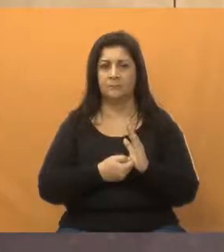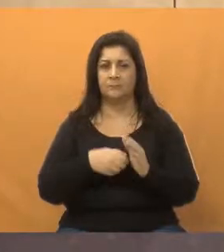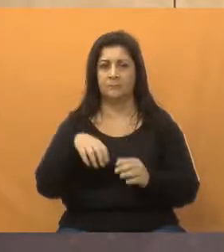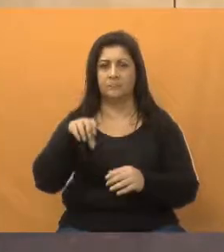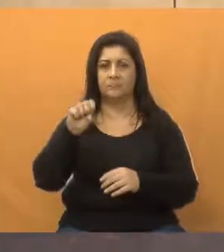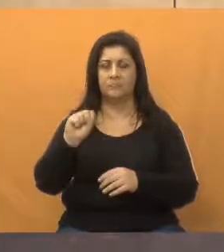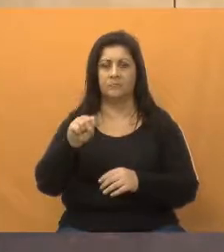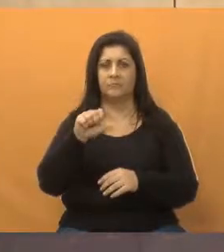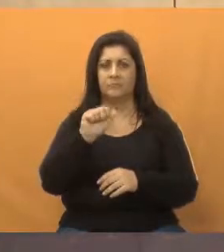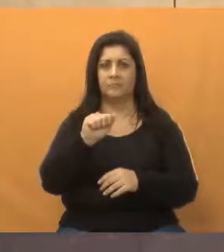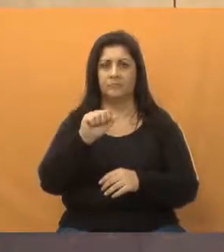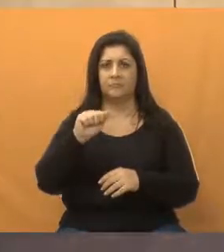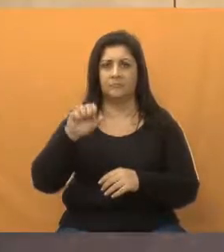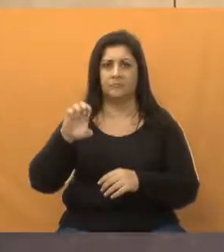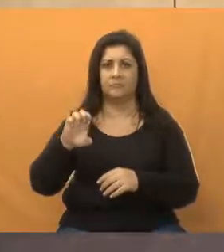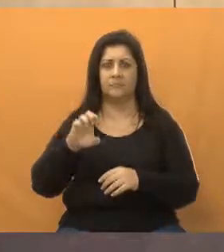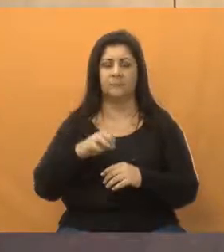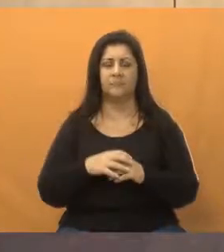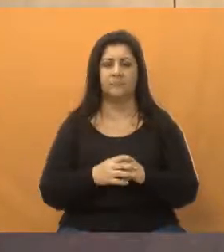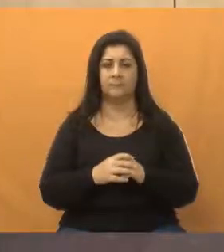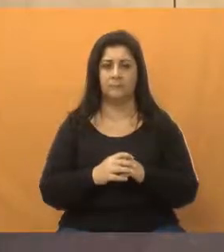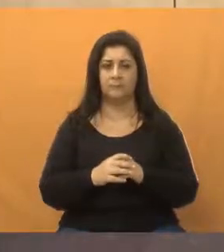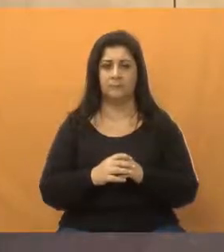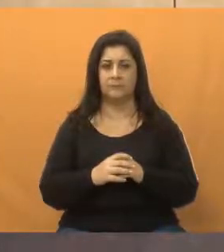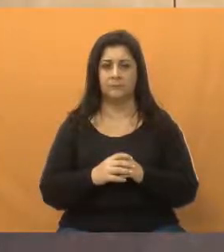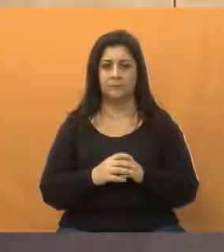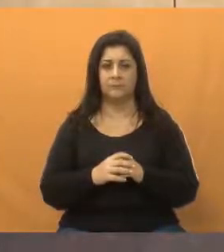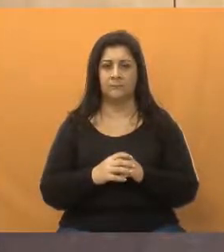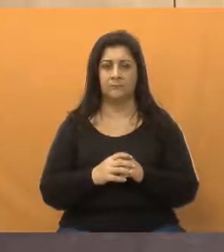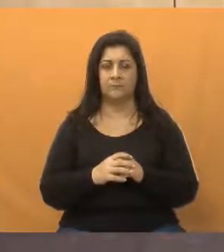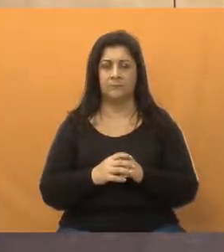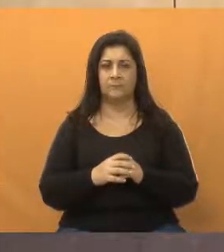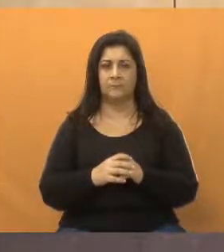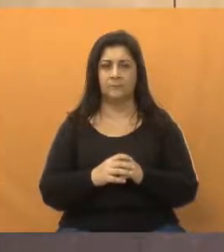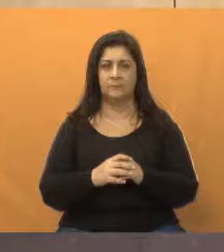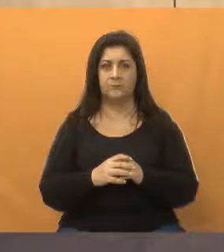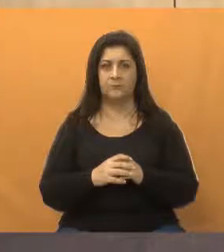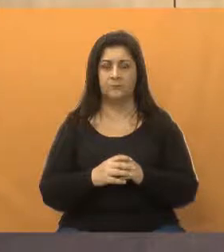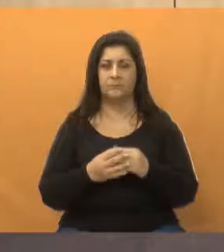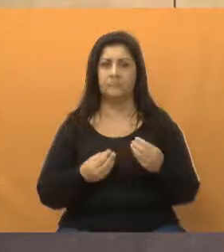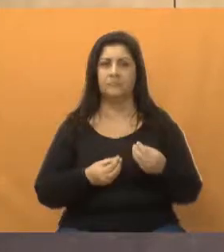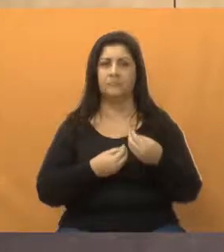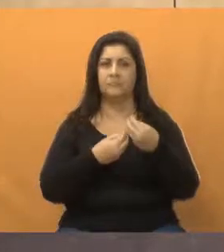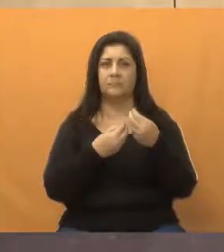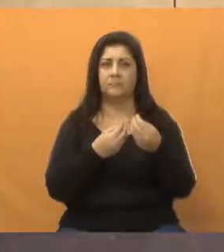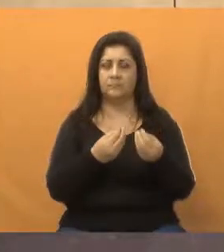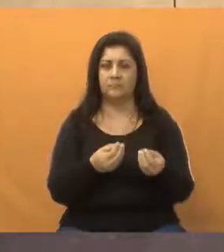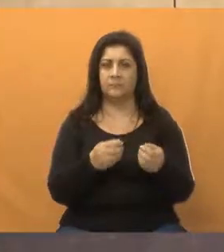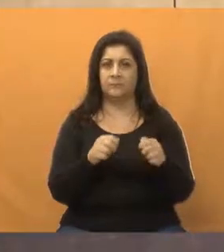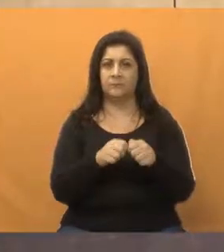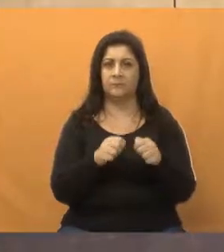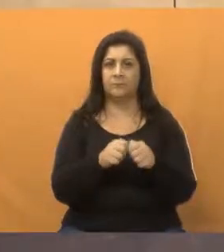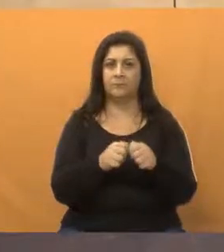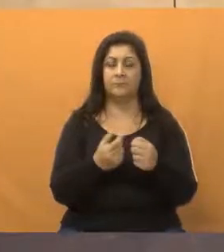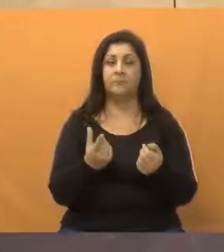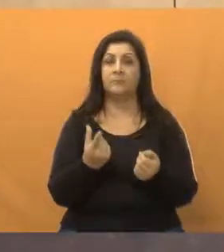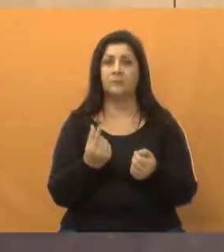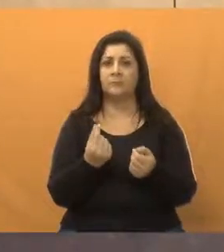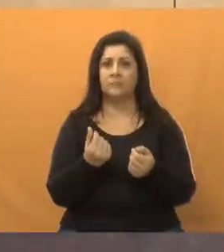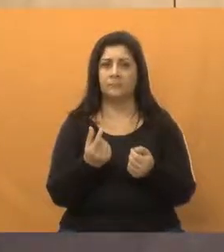autônomo de água e esgoto do município de Jacareí a conceder remissão dos